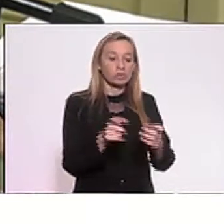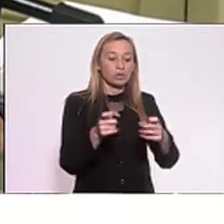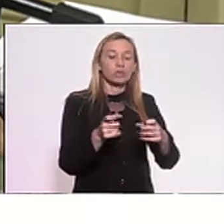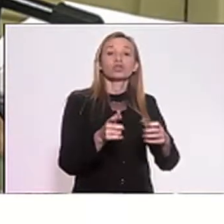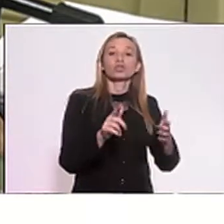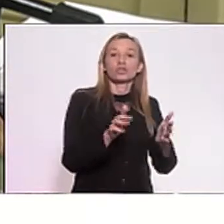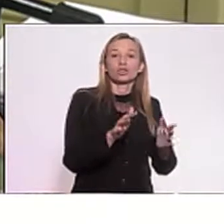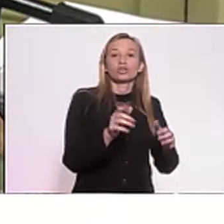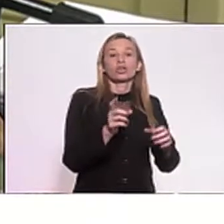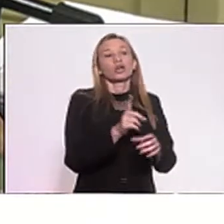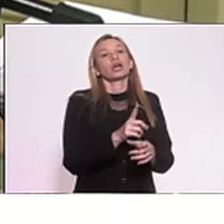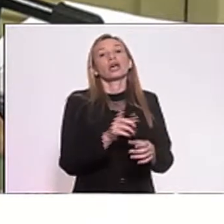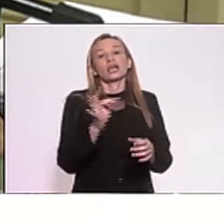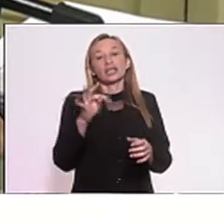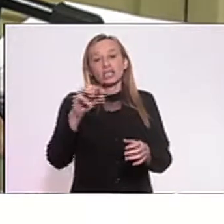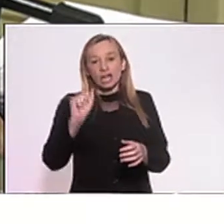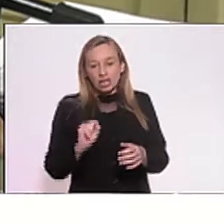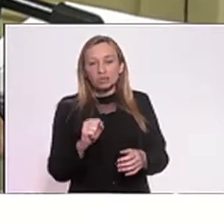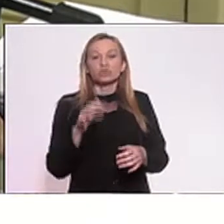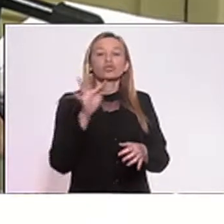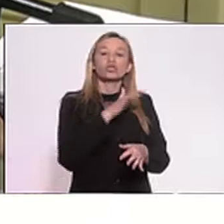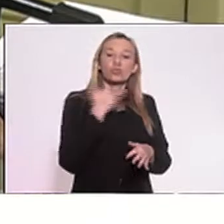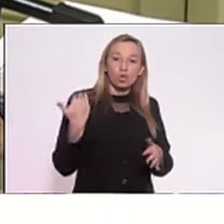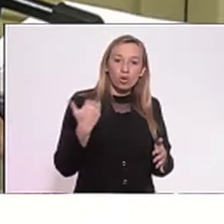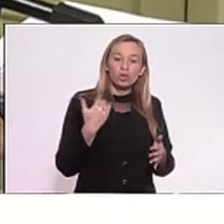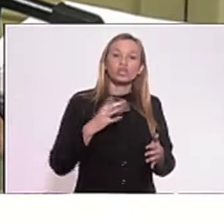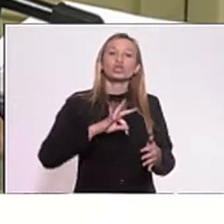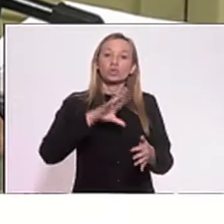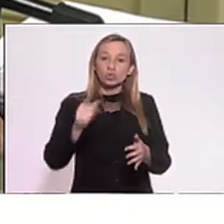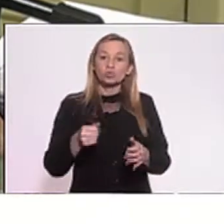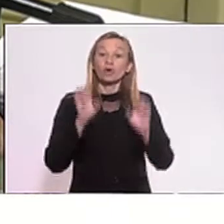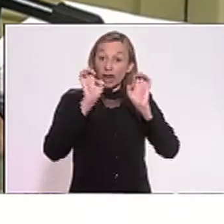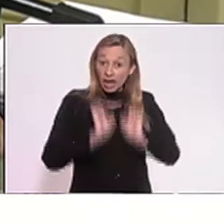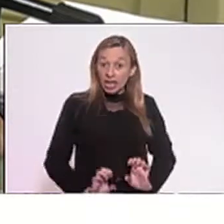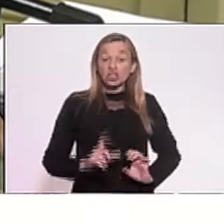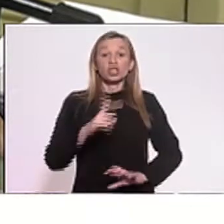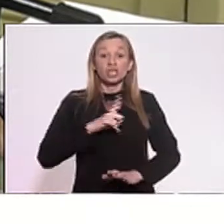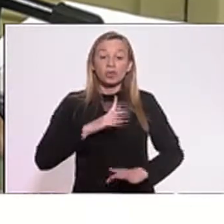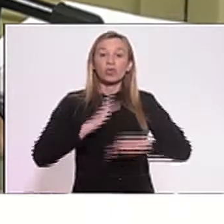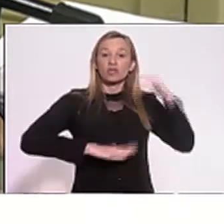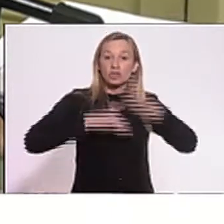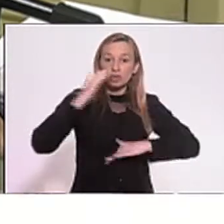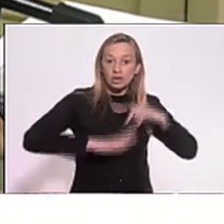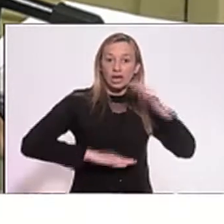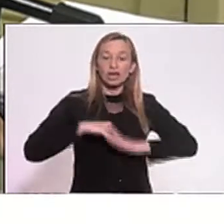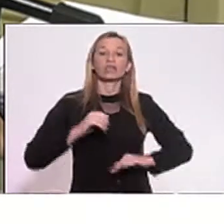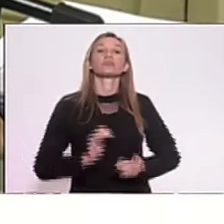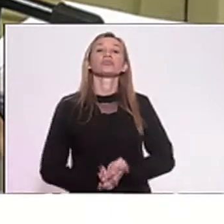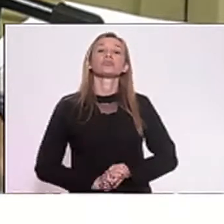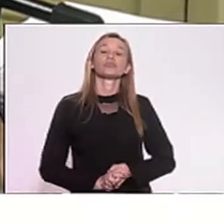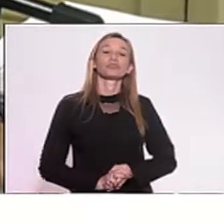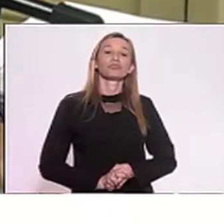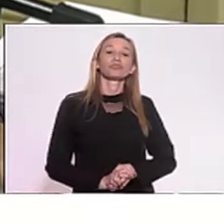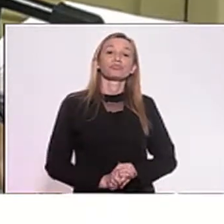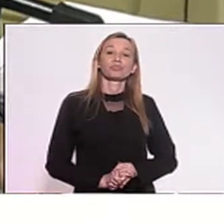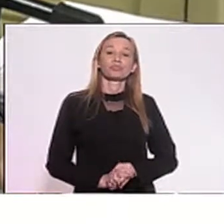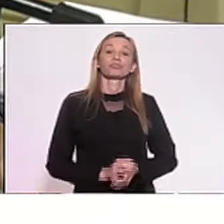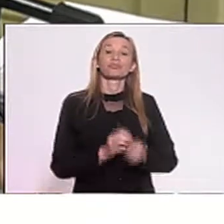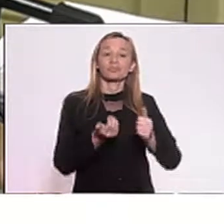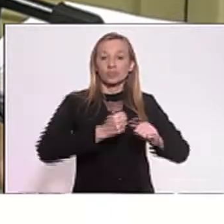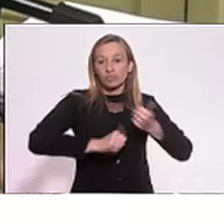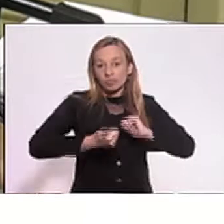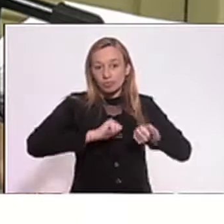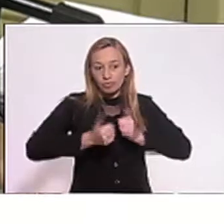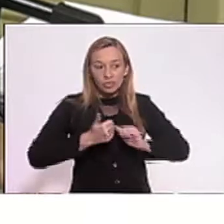correta, enfatizando o descumprimento como infração legal e ética e aplicando as penas correspondentes. Avaliar os